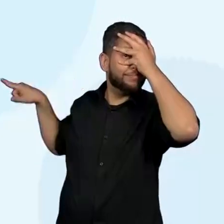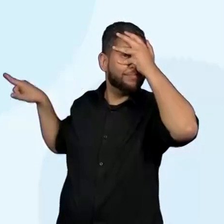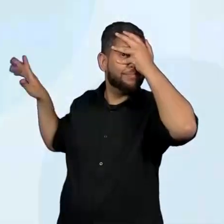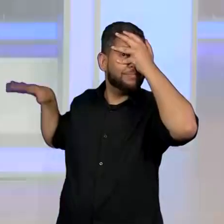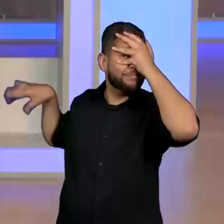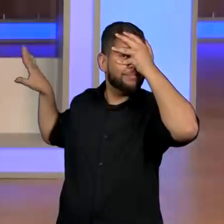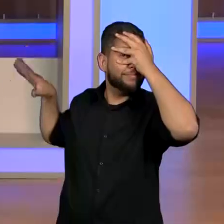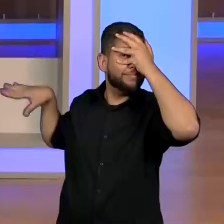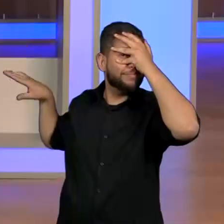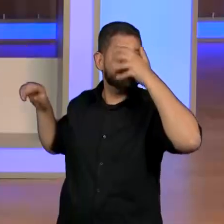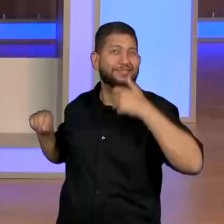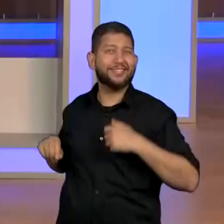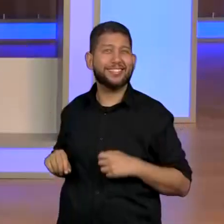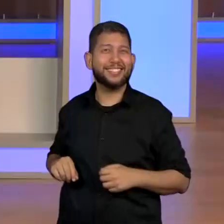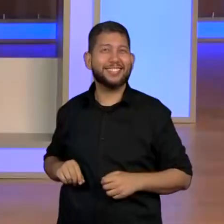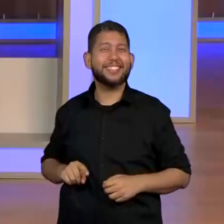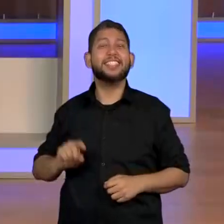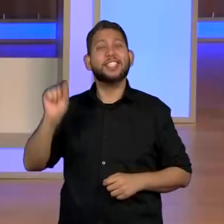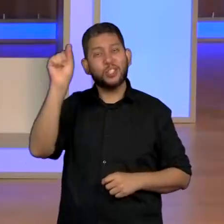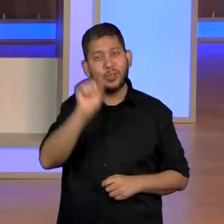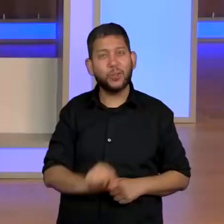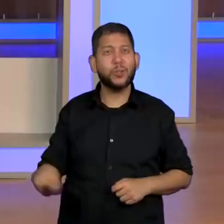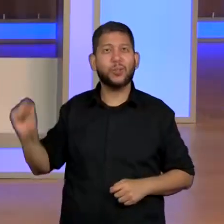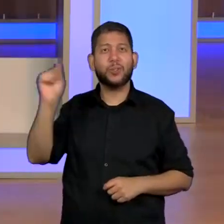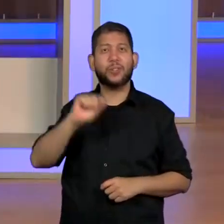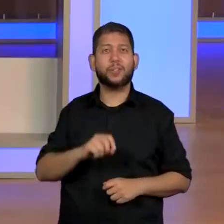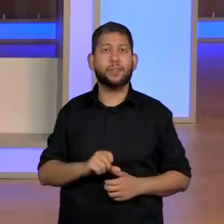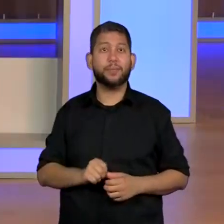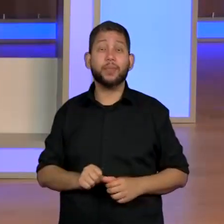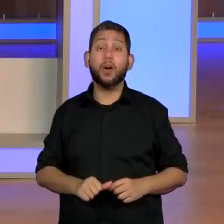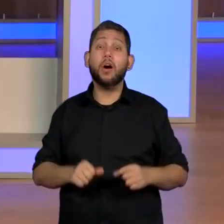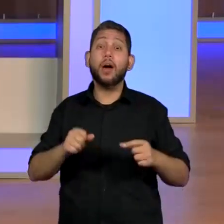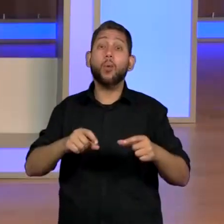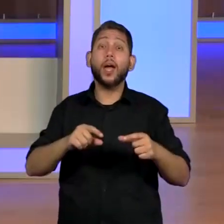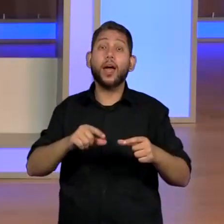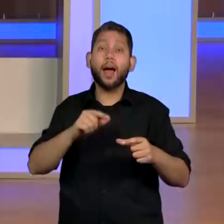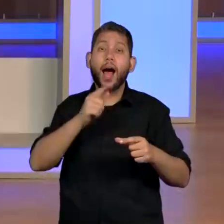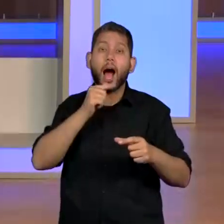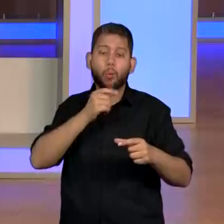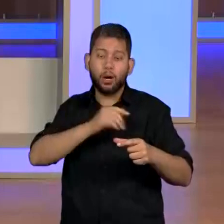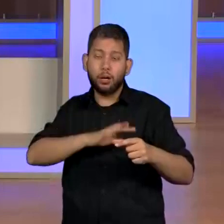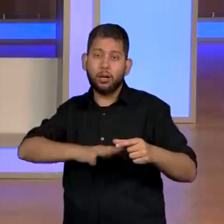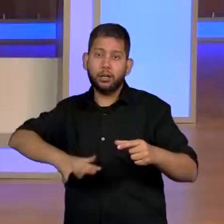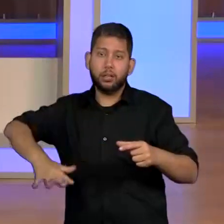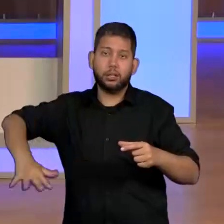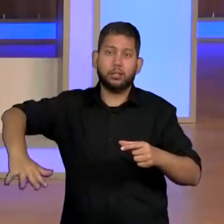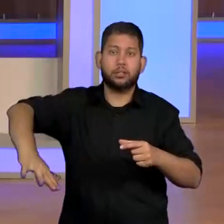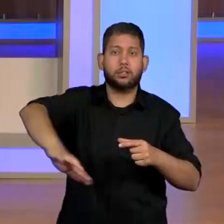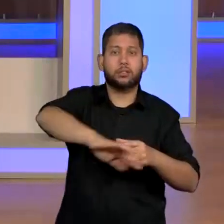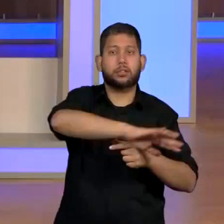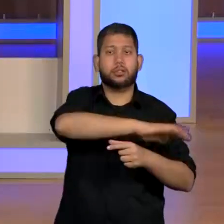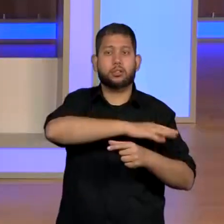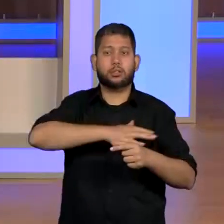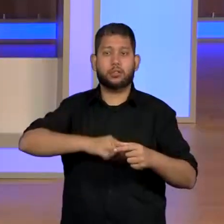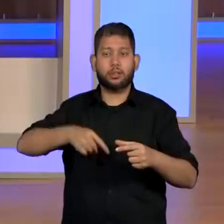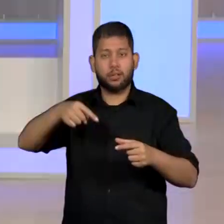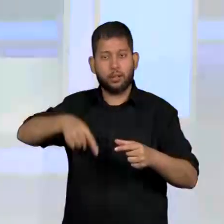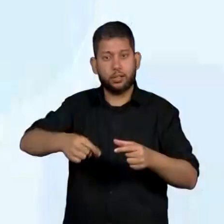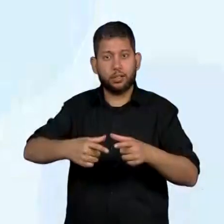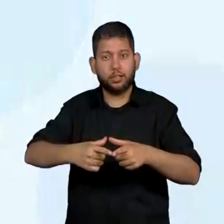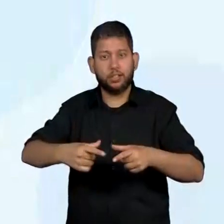aqui é uma ilha pequenininha que fica no Oceano Pacífico